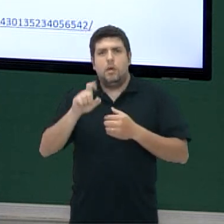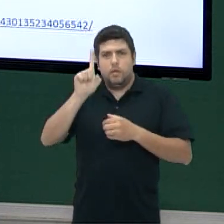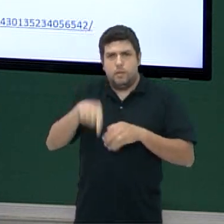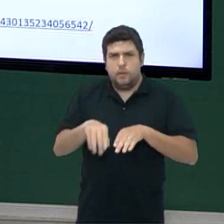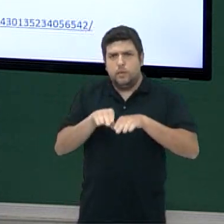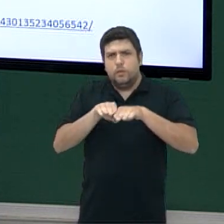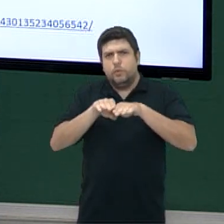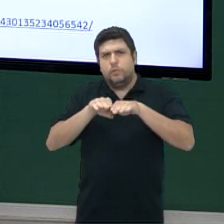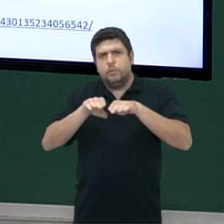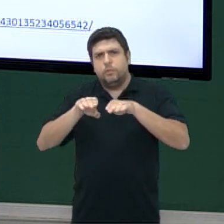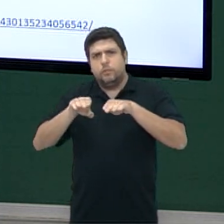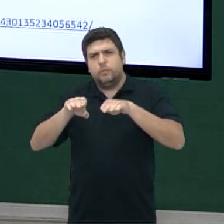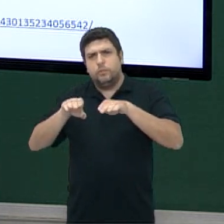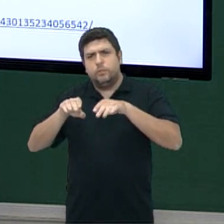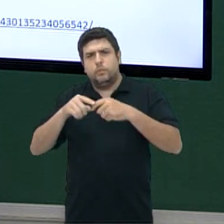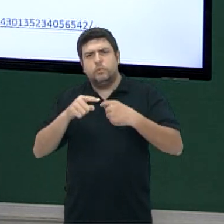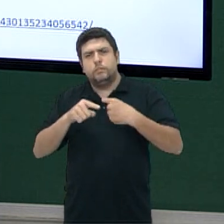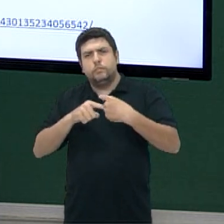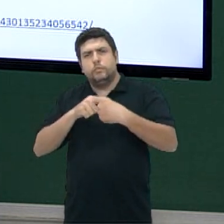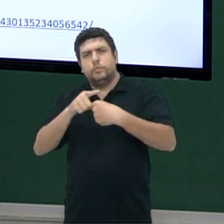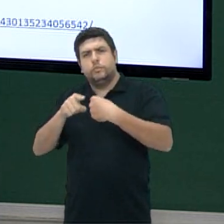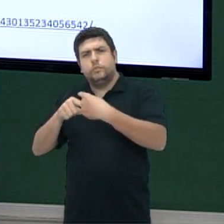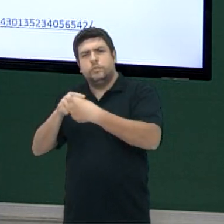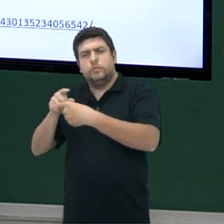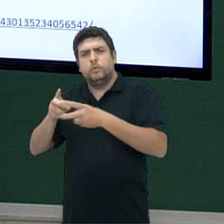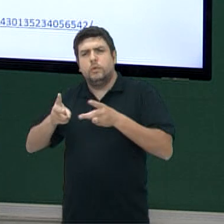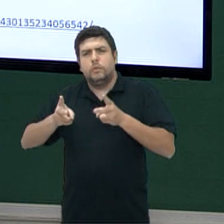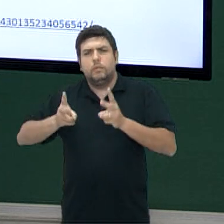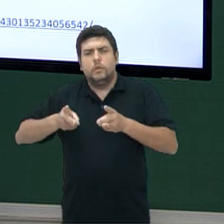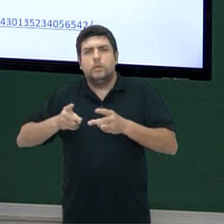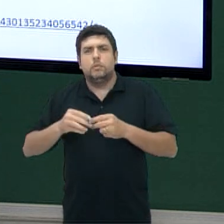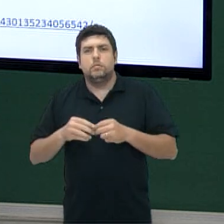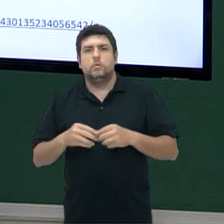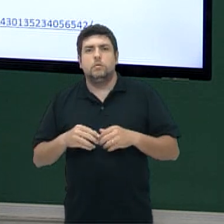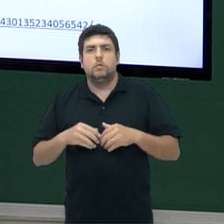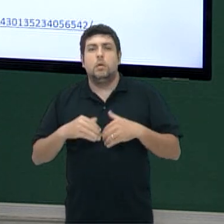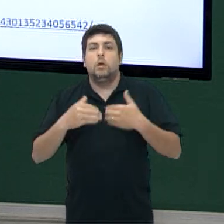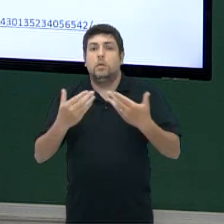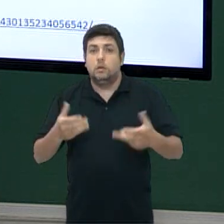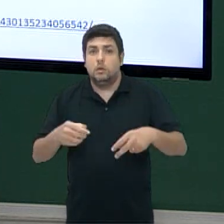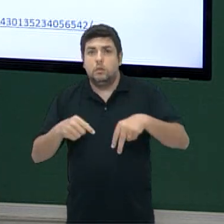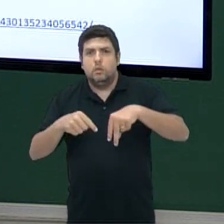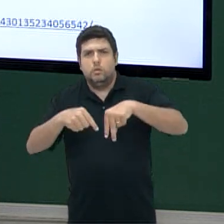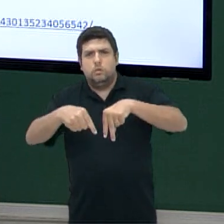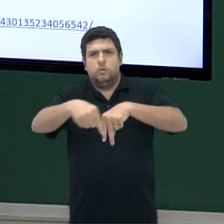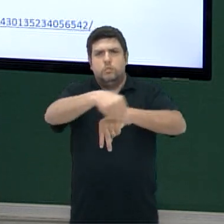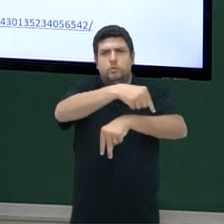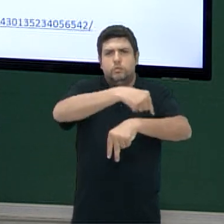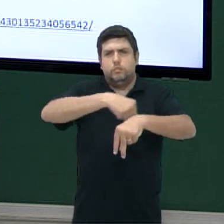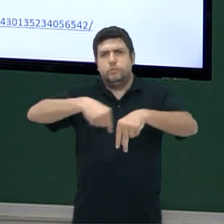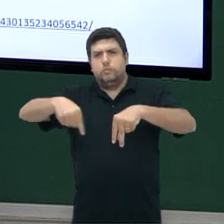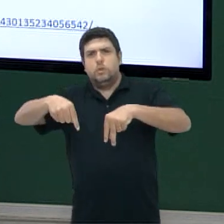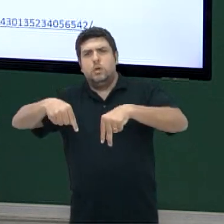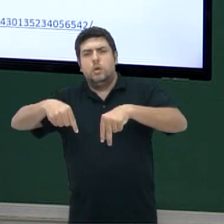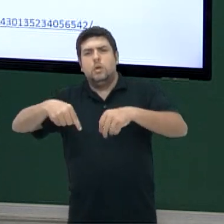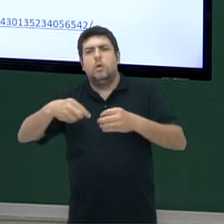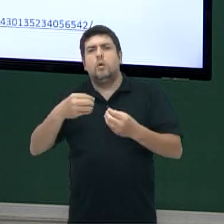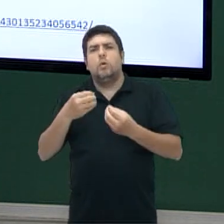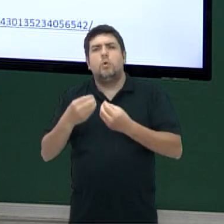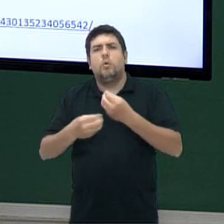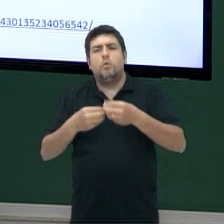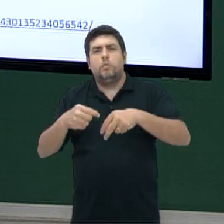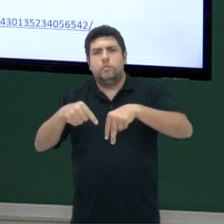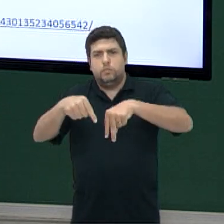uniforme. Então, a única possibilidade que nós temos aqui é que o martelo faça uma trajetória reta, certo? Então,